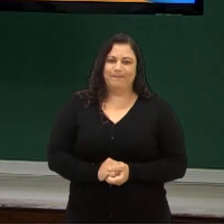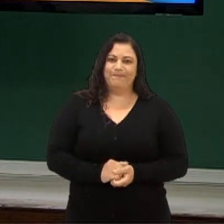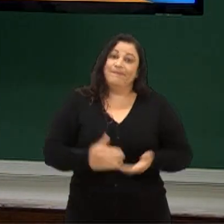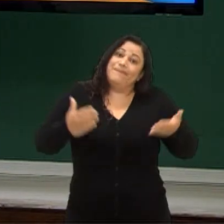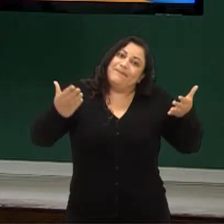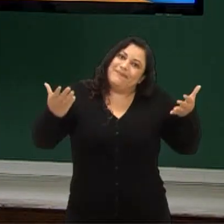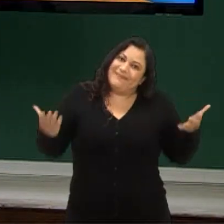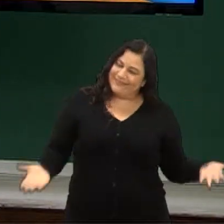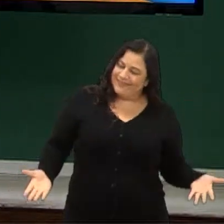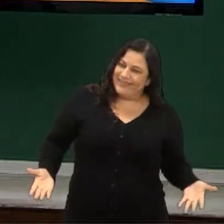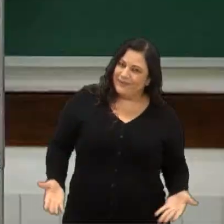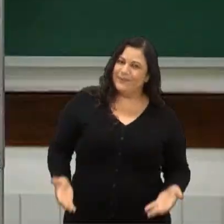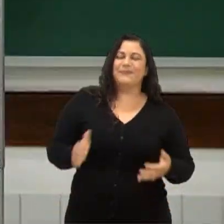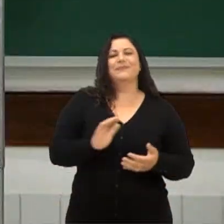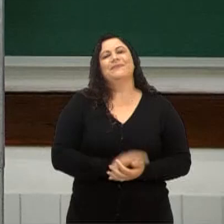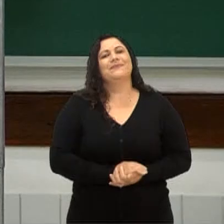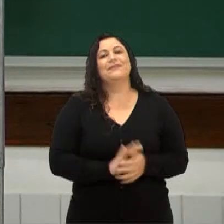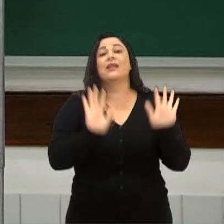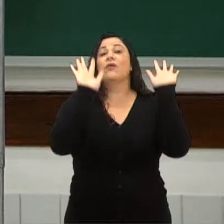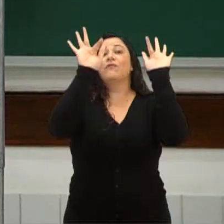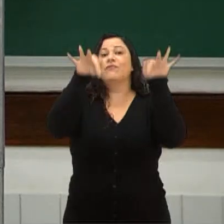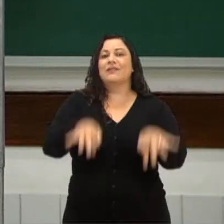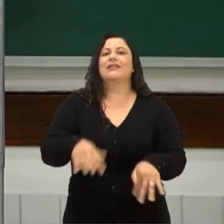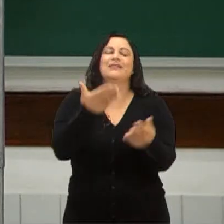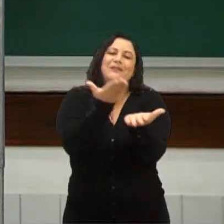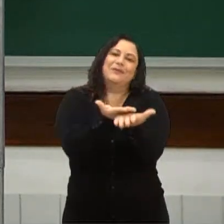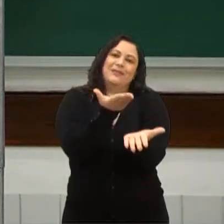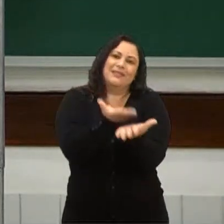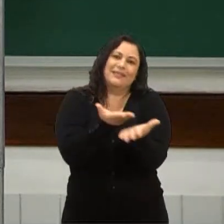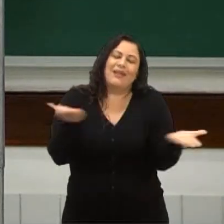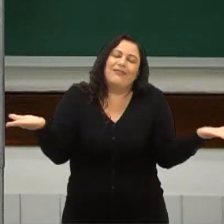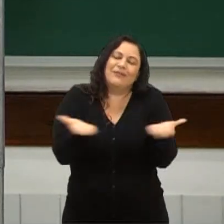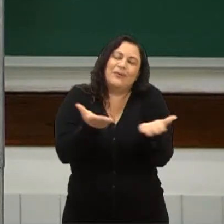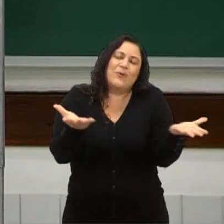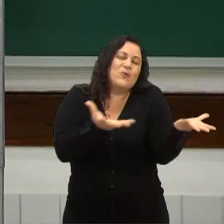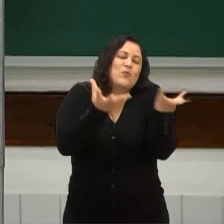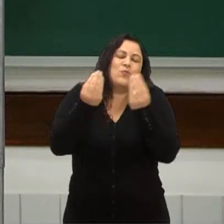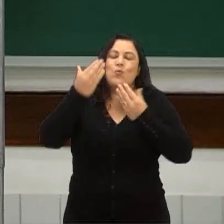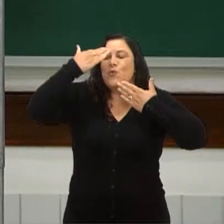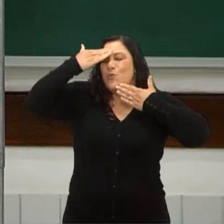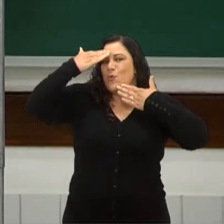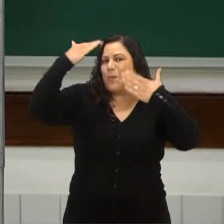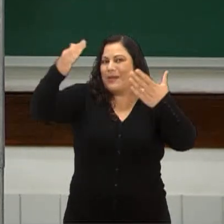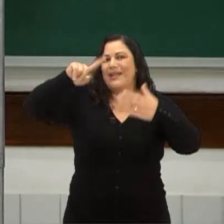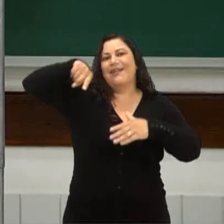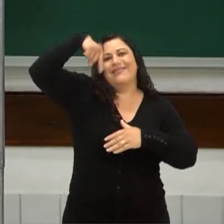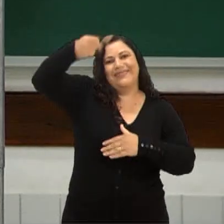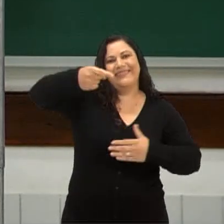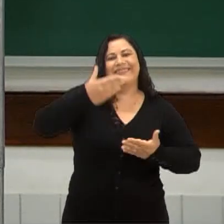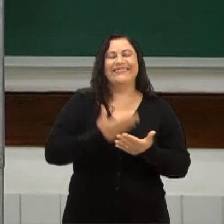Com isso, meus amigos, nós terminamos a nossa aula de hoje. Meu muito obrigado, até a próxima.